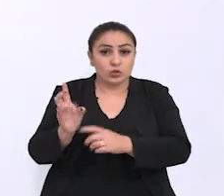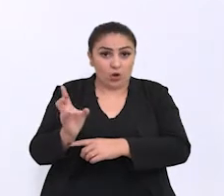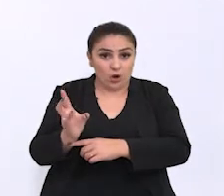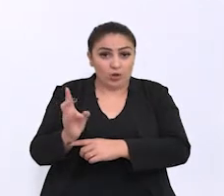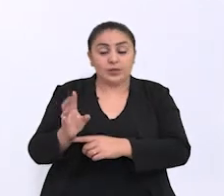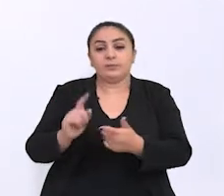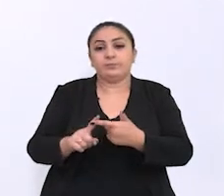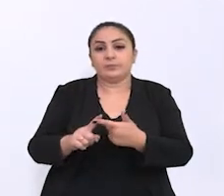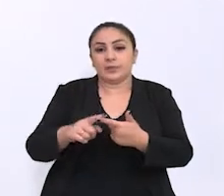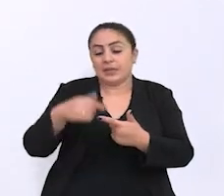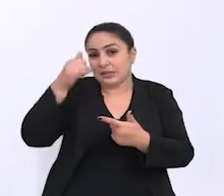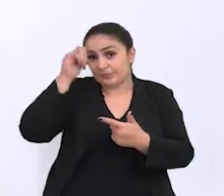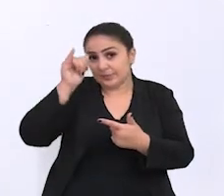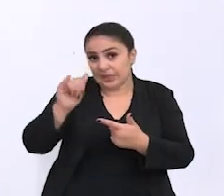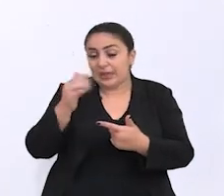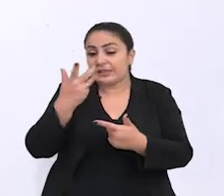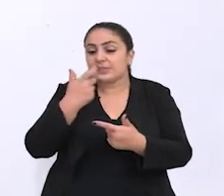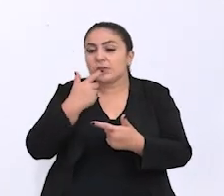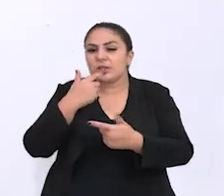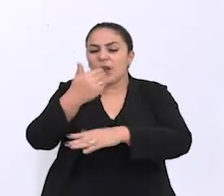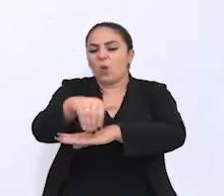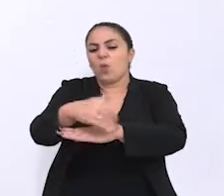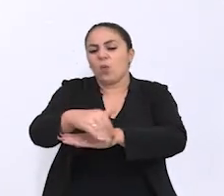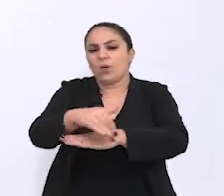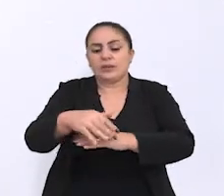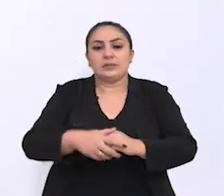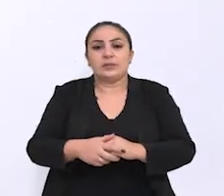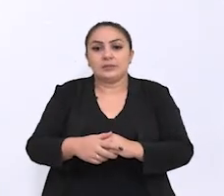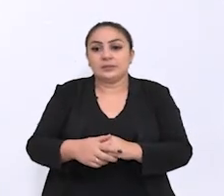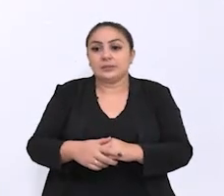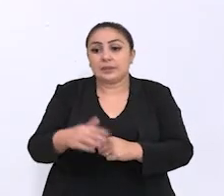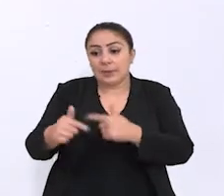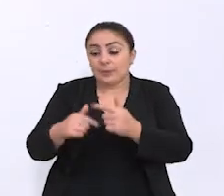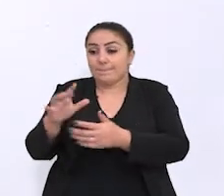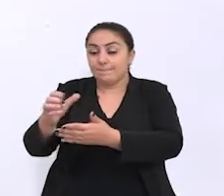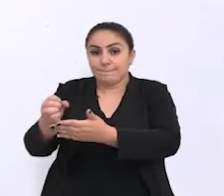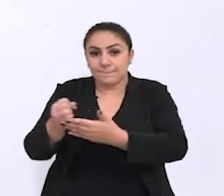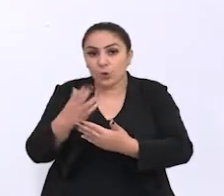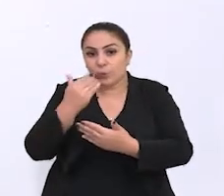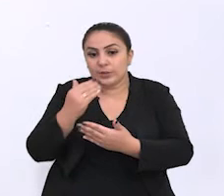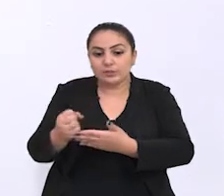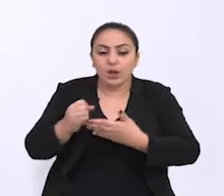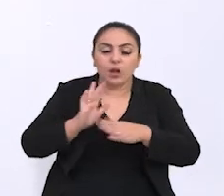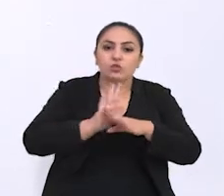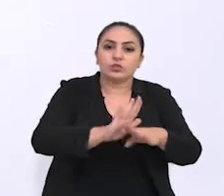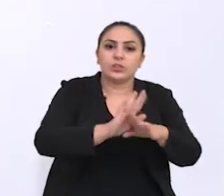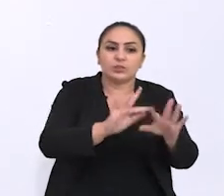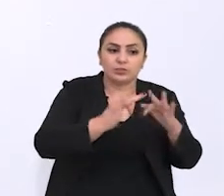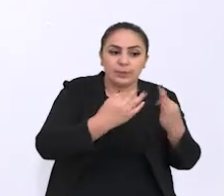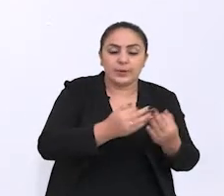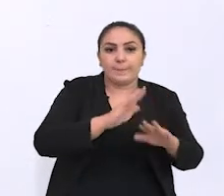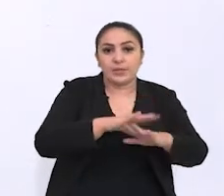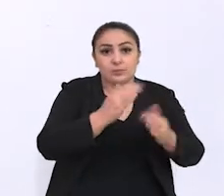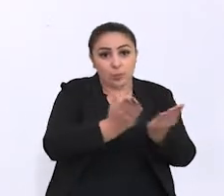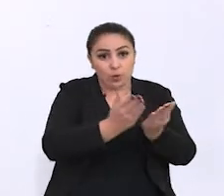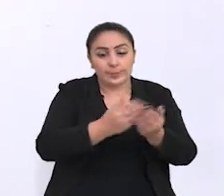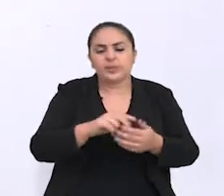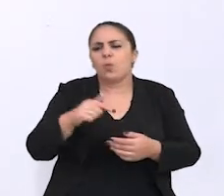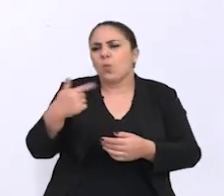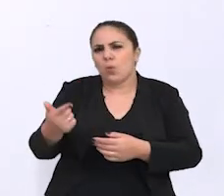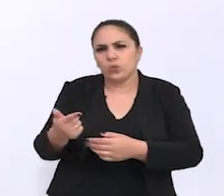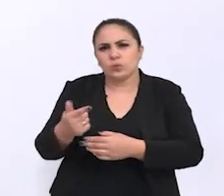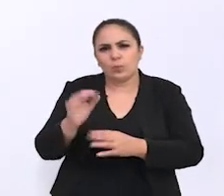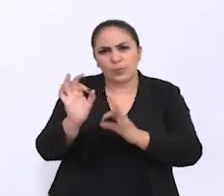crianças de rua, trabalho fazendo arrecadação de alimento, para ajudando famílias carentes. Tem muitos